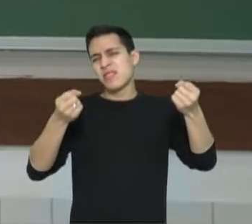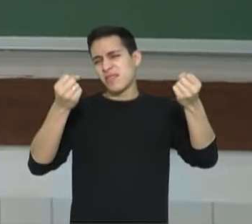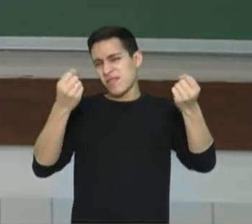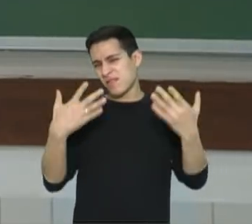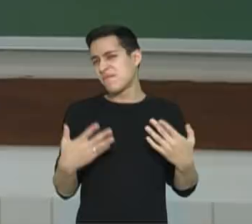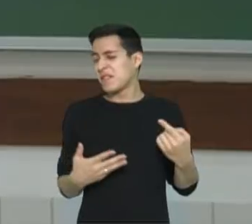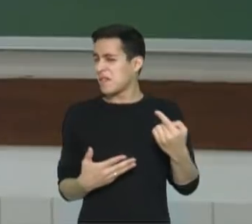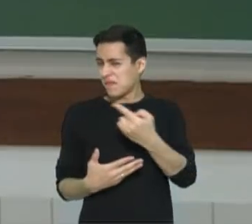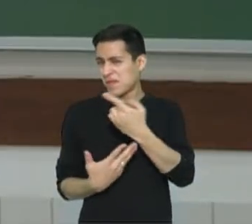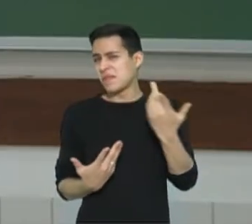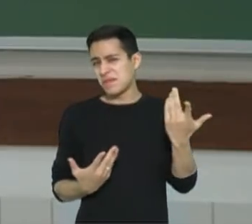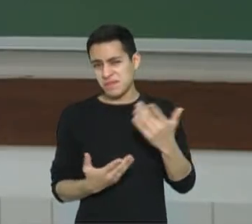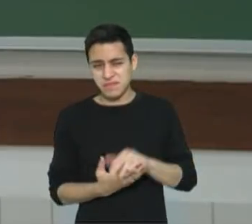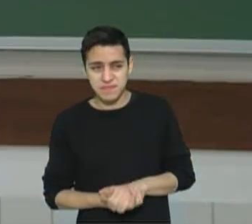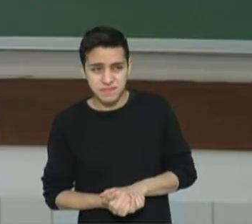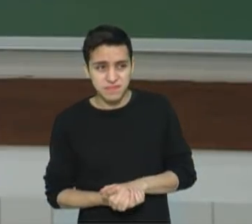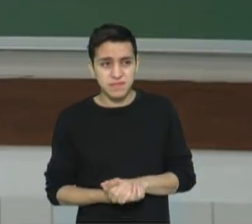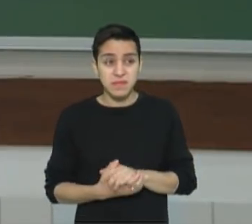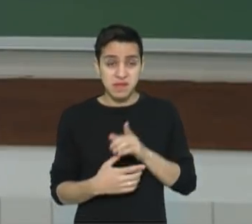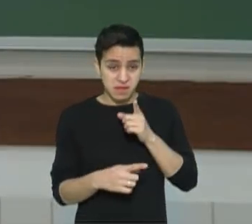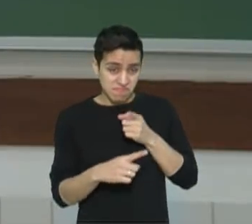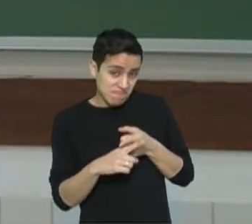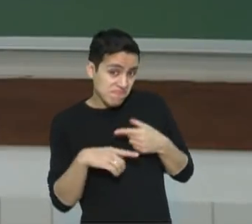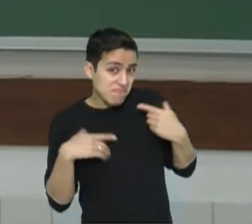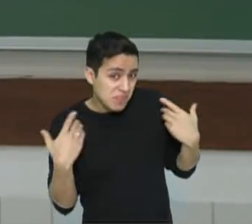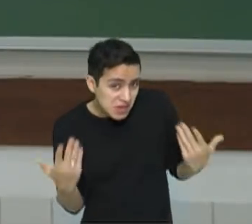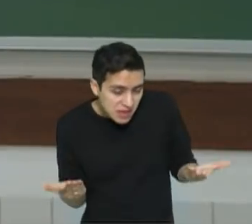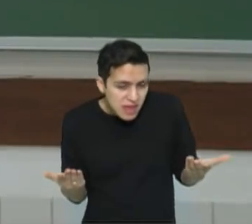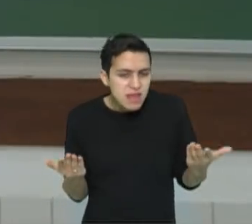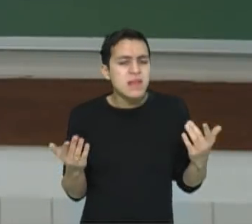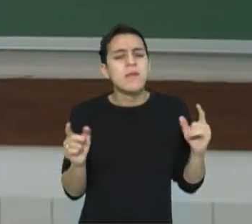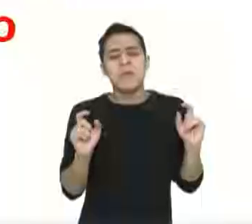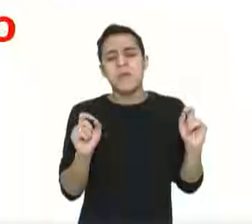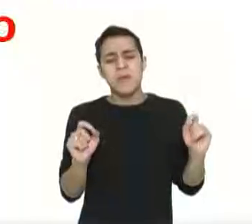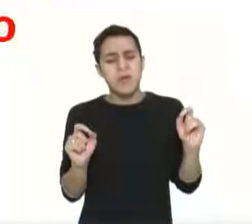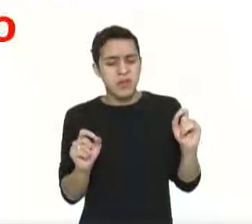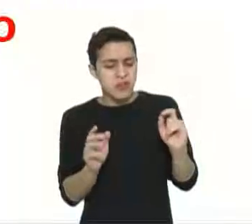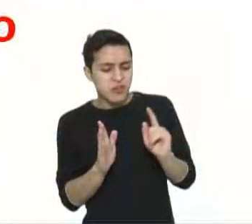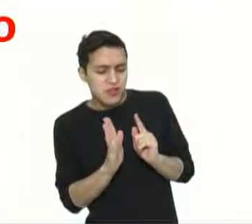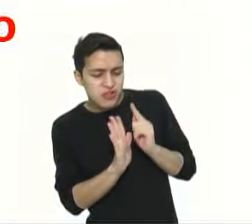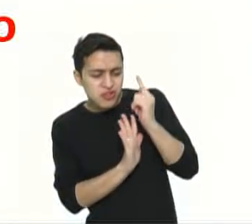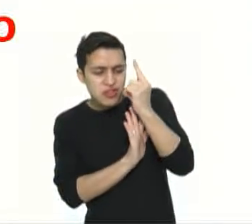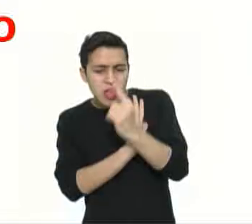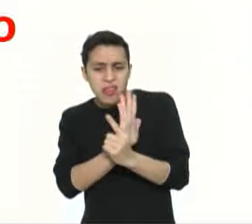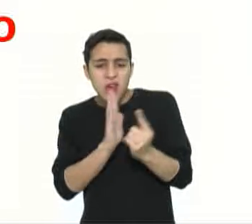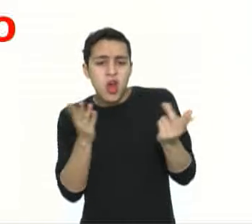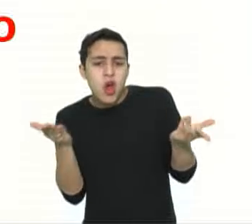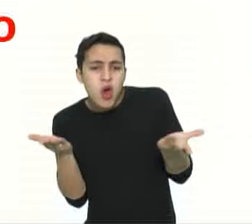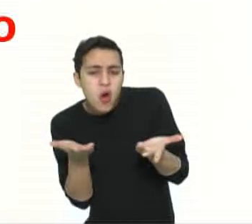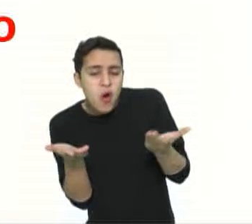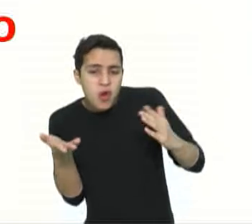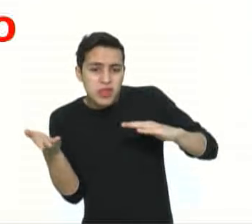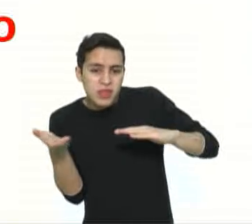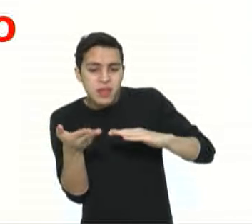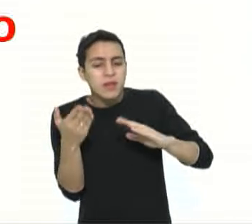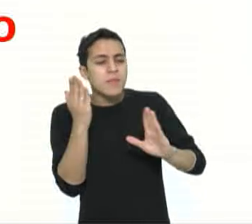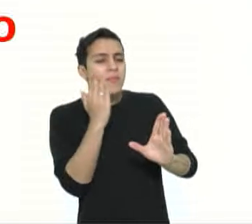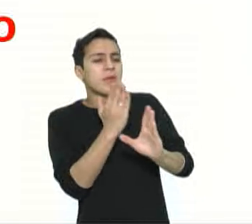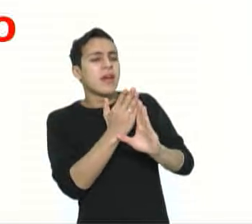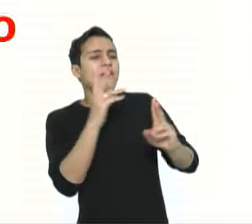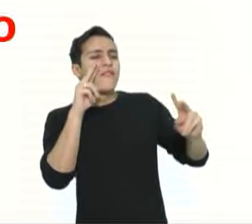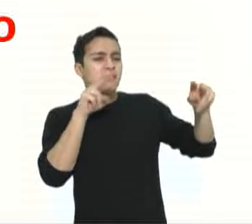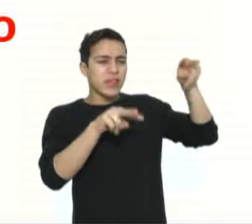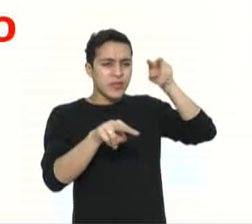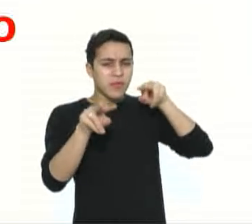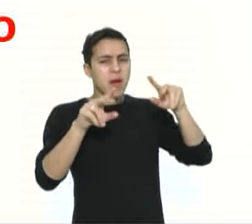lá. Bom, por que então é considerado um gênero aí contemporâneo pela sua visualidade, né? Por ser